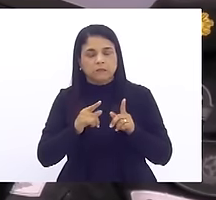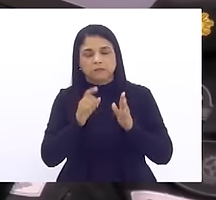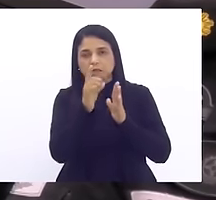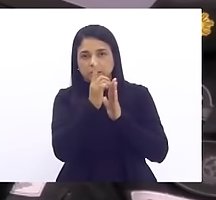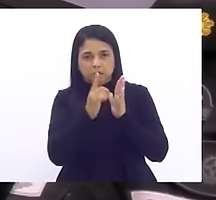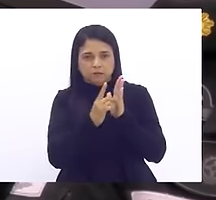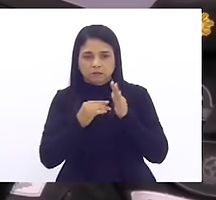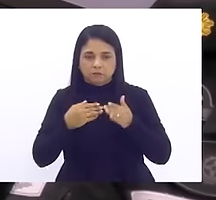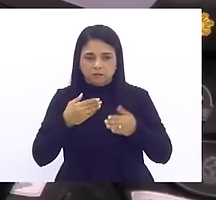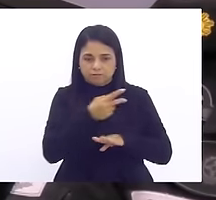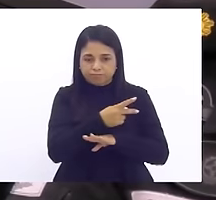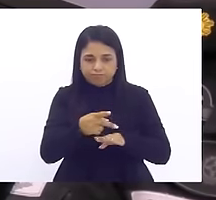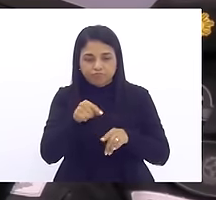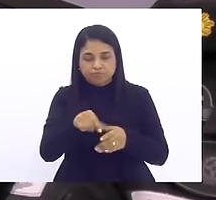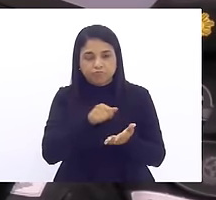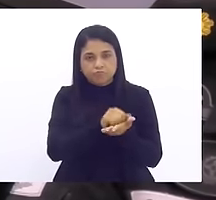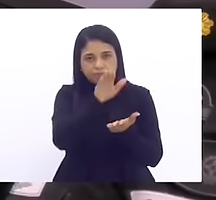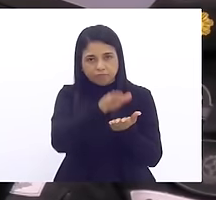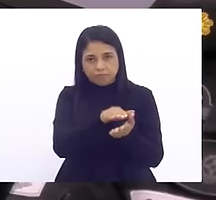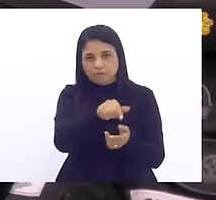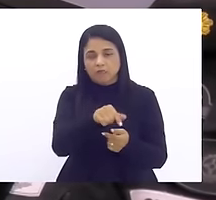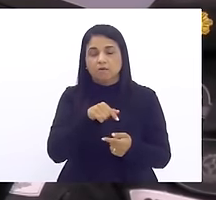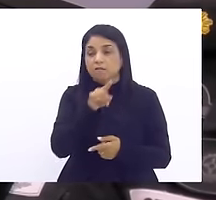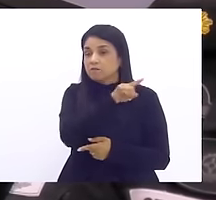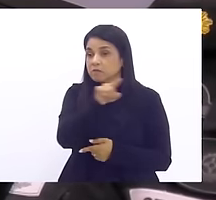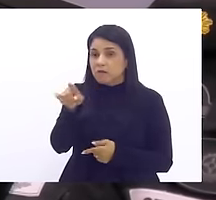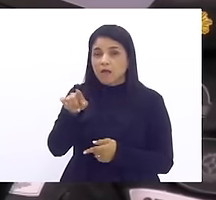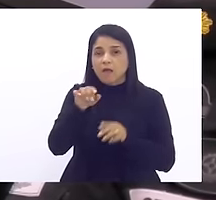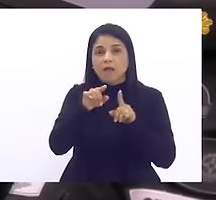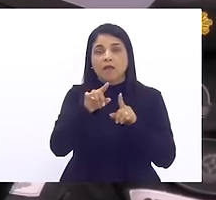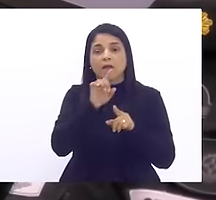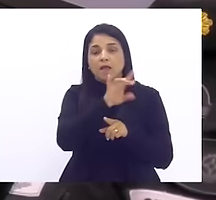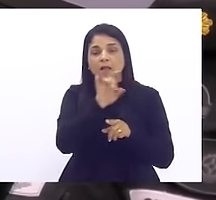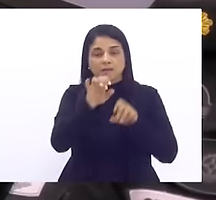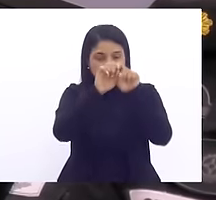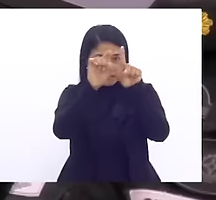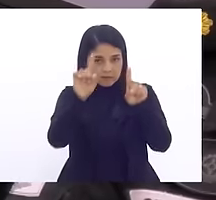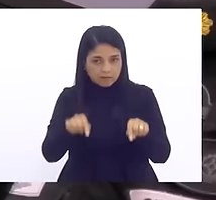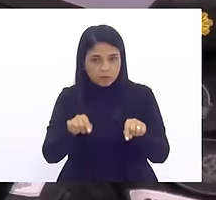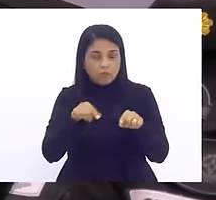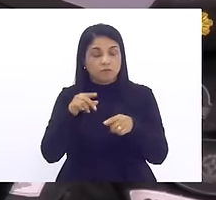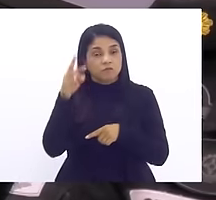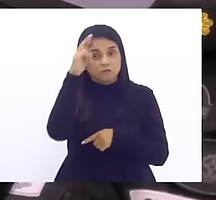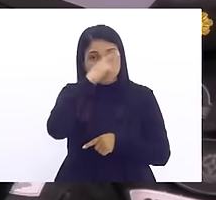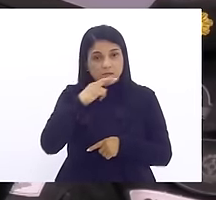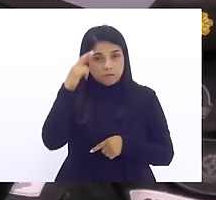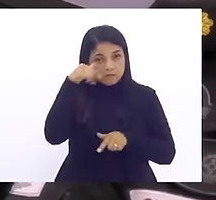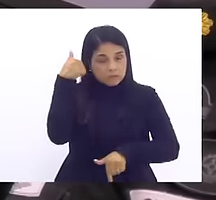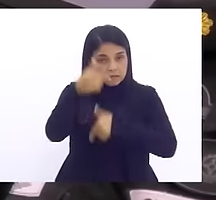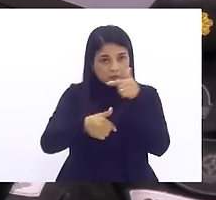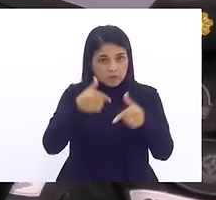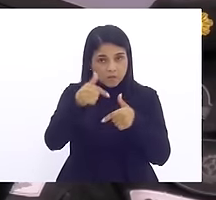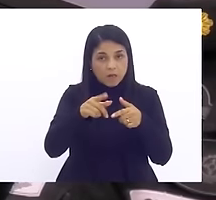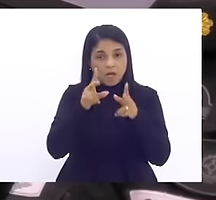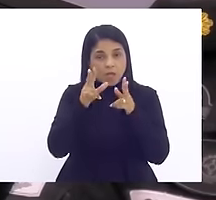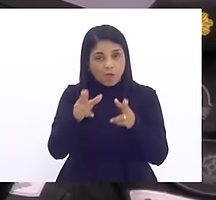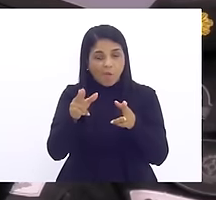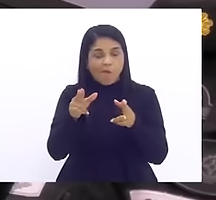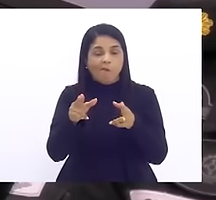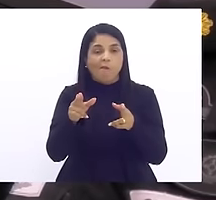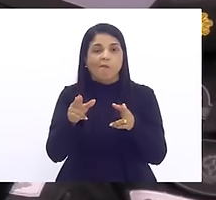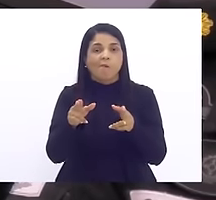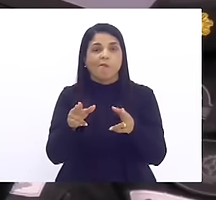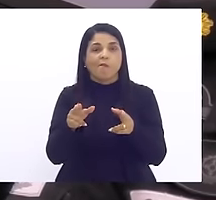que isso aí fica até um a carro dos Senhores cada servidor que trabalha numa operação nessa difícil fiscalização é tipo um rádio da PM Ele